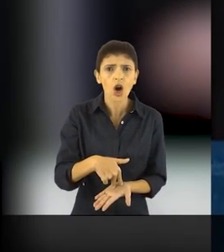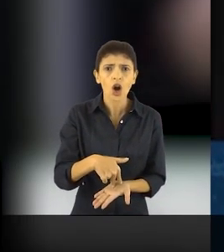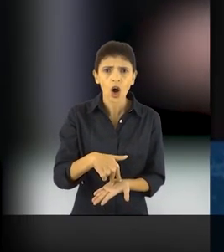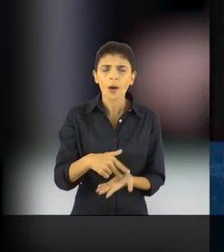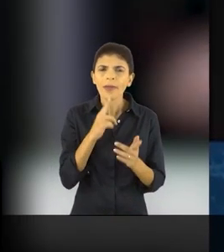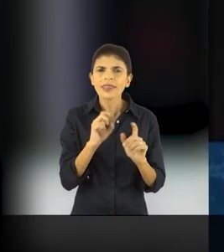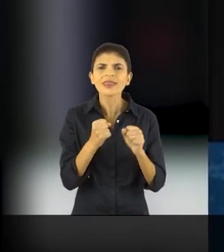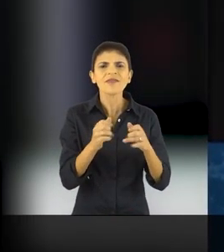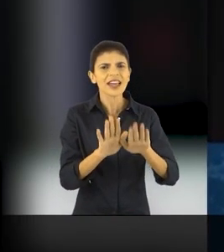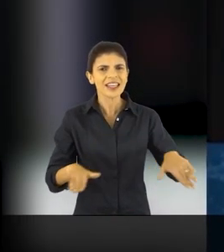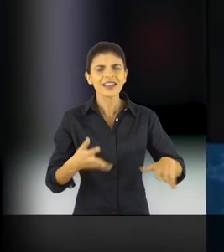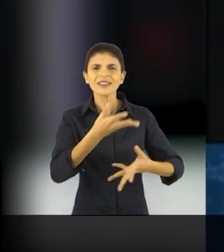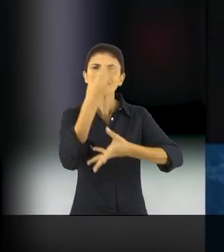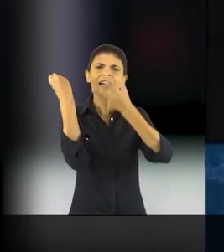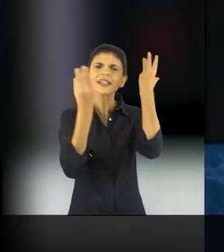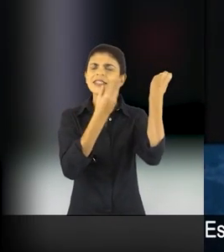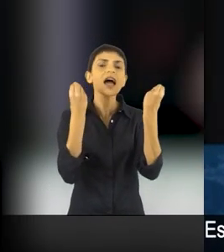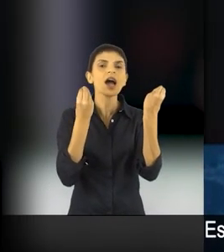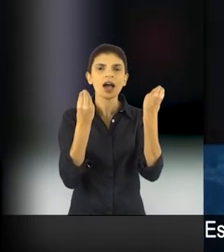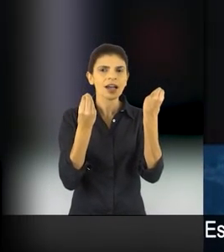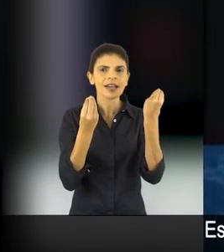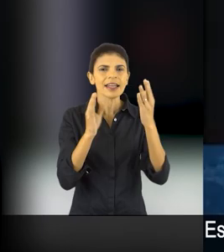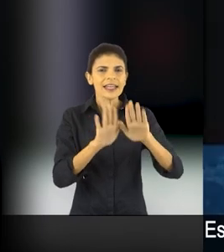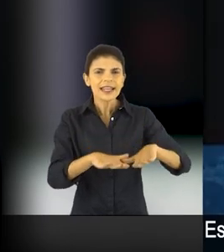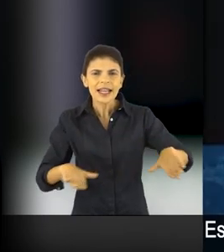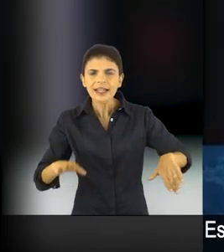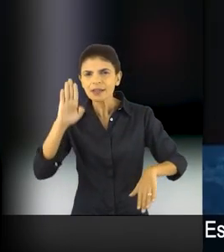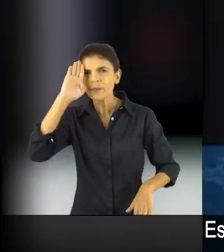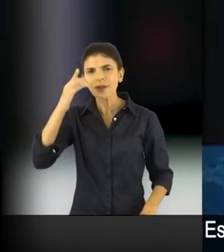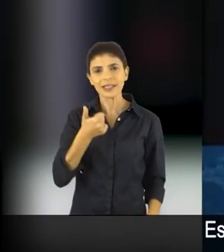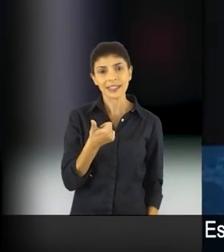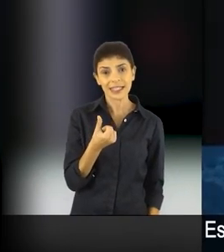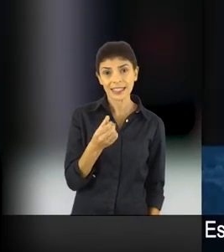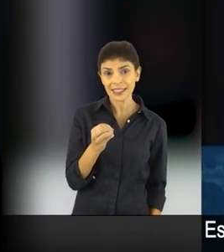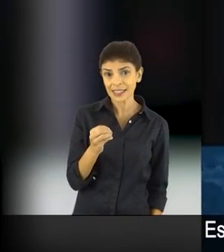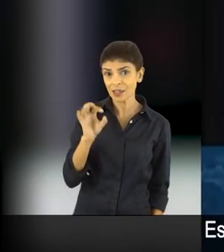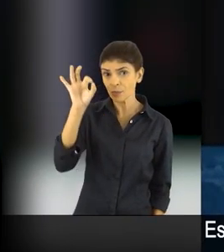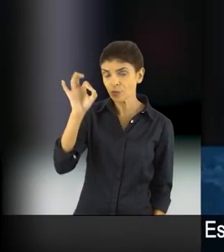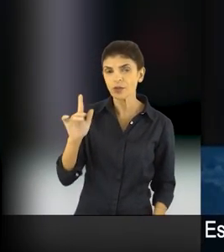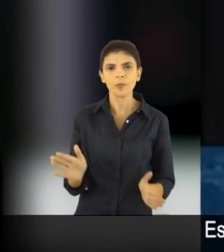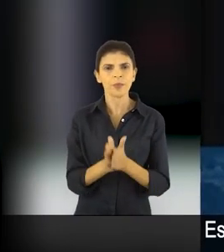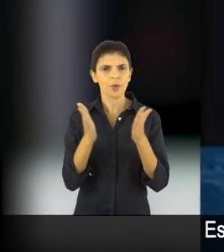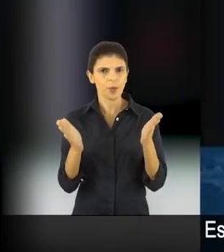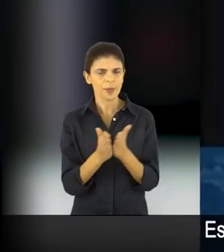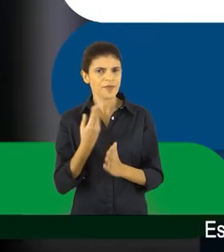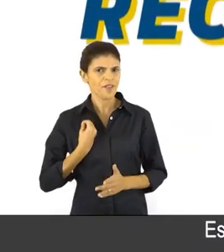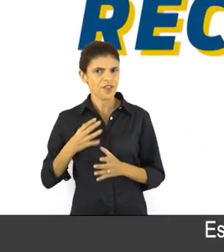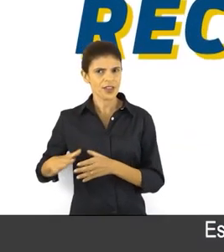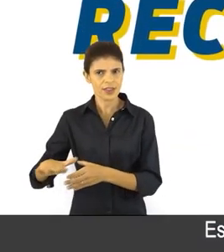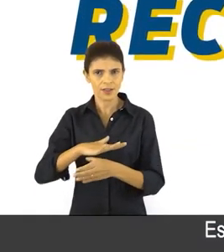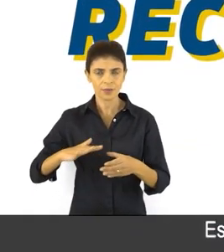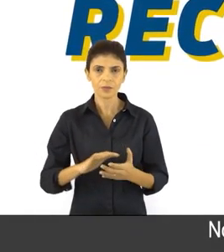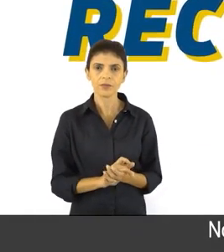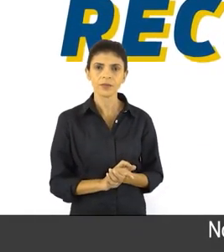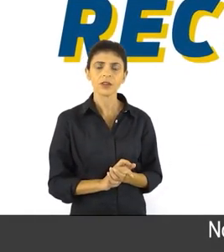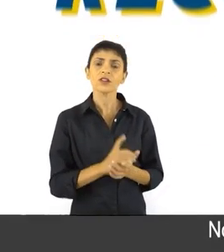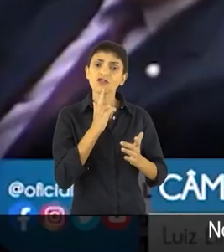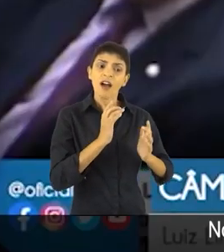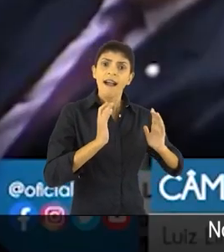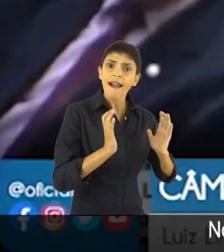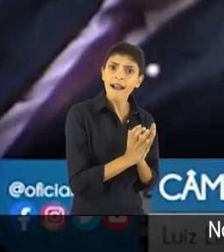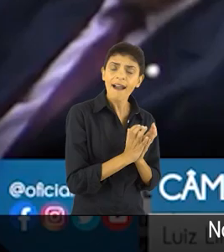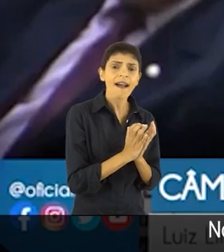nessa tribuna para defender as crianças. Esquecem que 60% das nossas crianças estão na linha de pobreza.